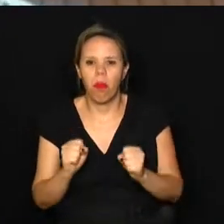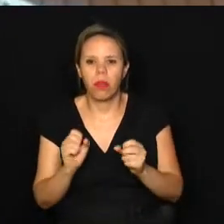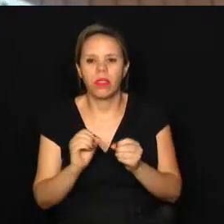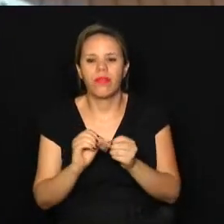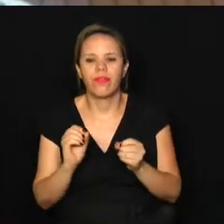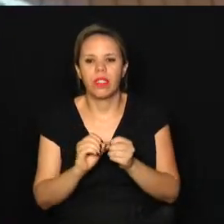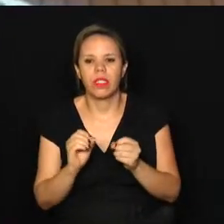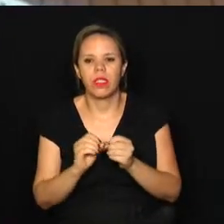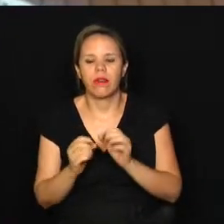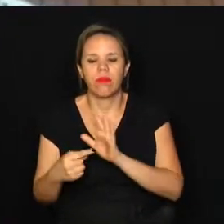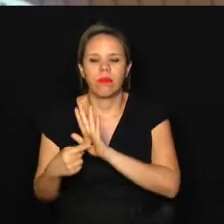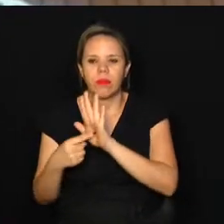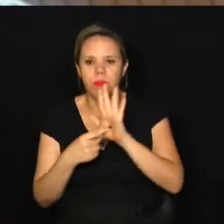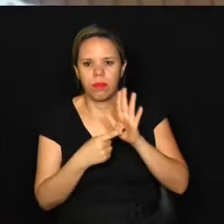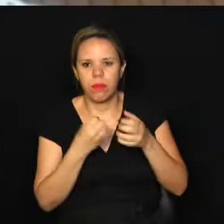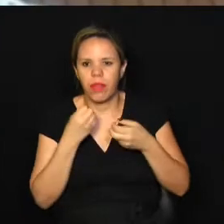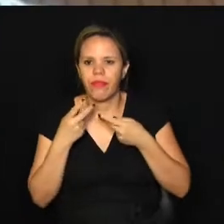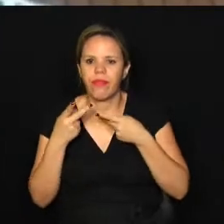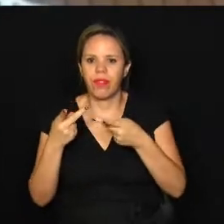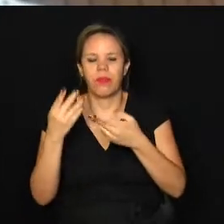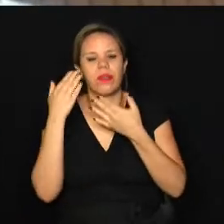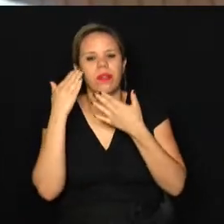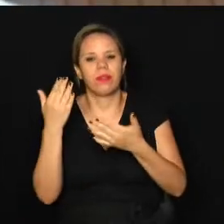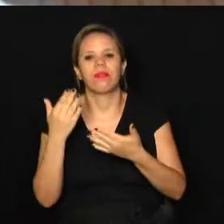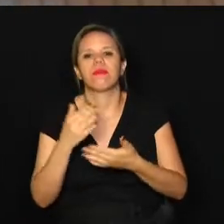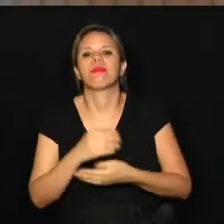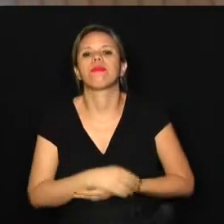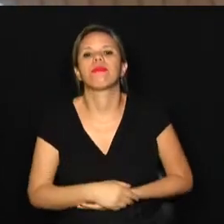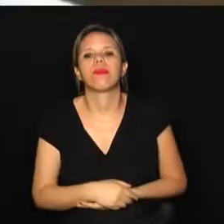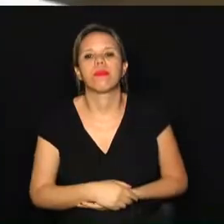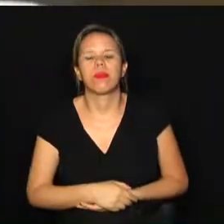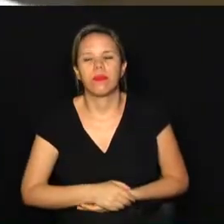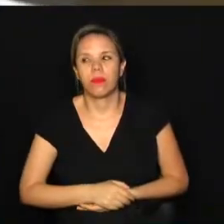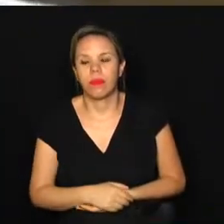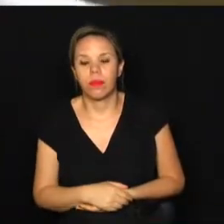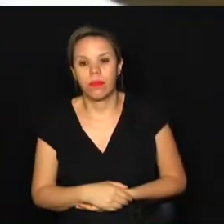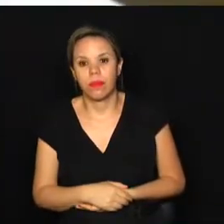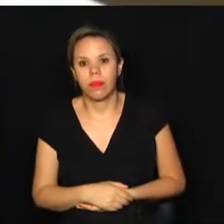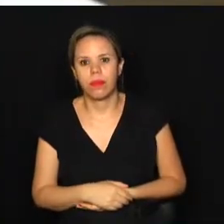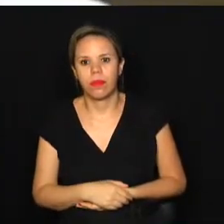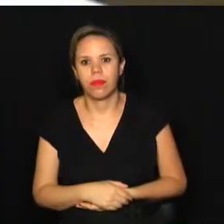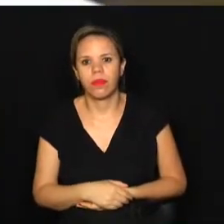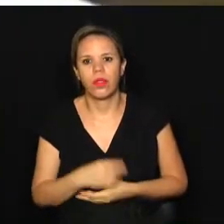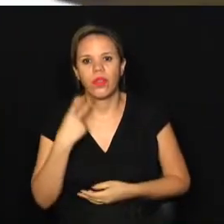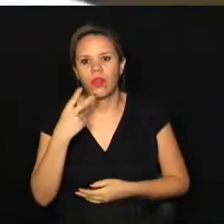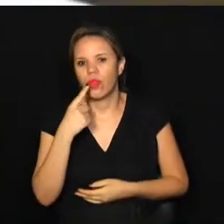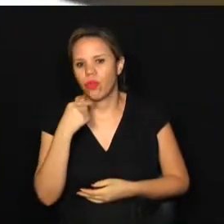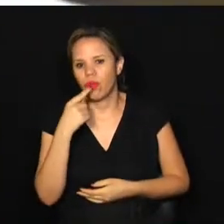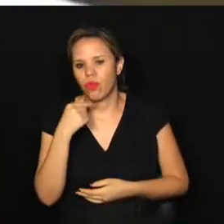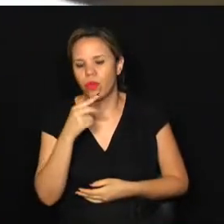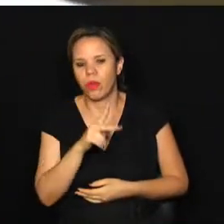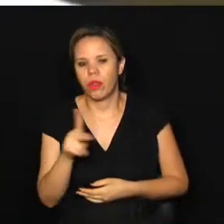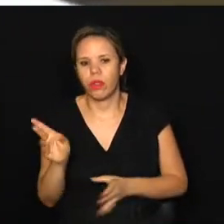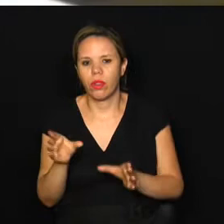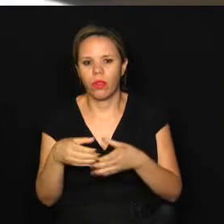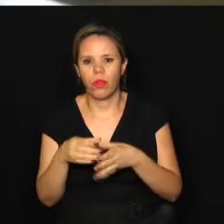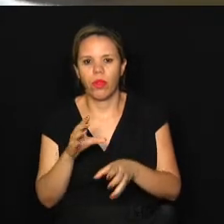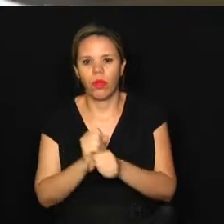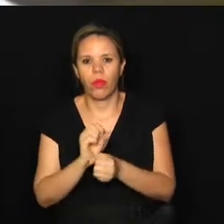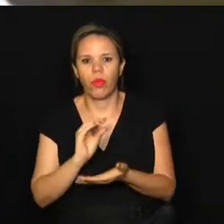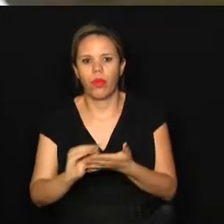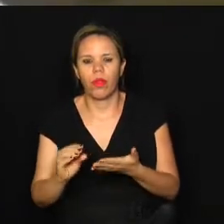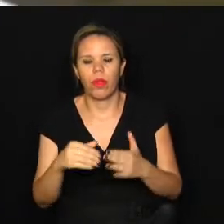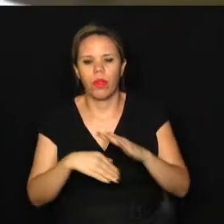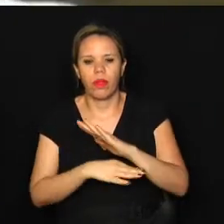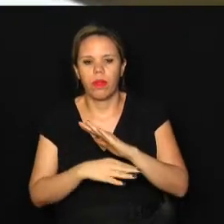devidas apresentações. Seja bem-vindo e obrigado, viu, João? Obrigado ao vereador Vermelho, aí, presidente da Comissão de Finanças e Orçamento da